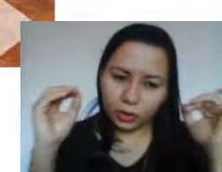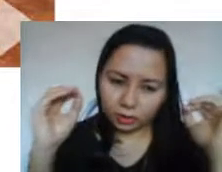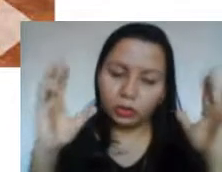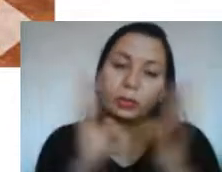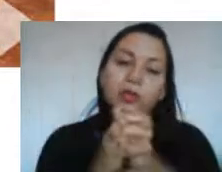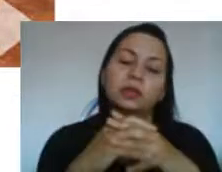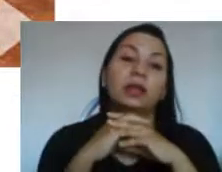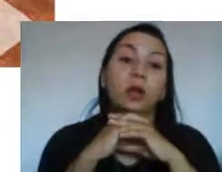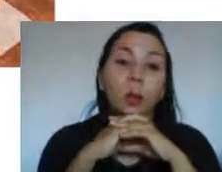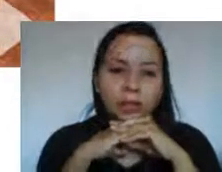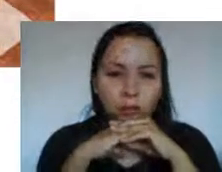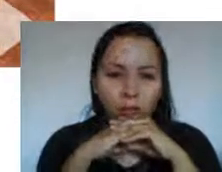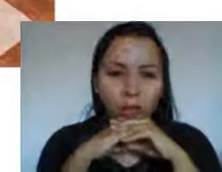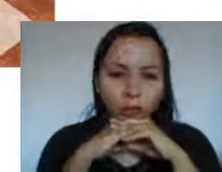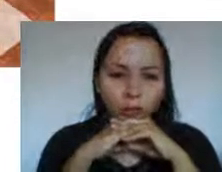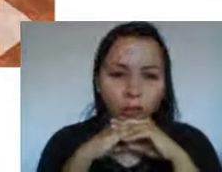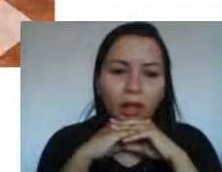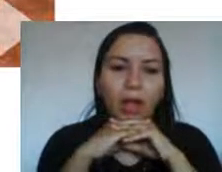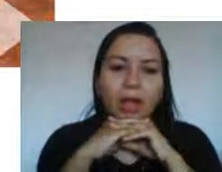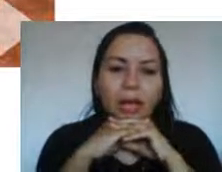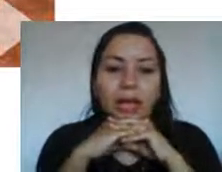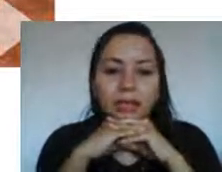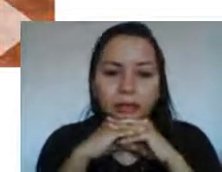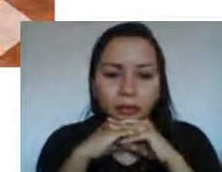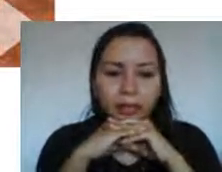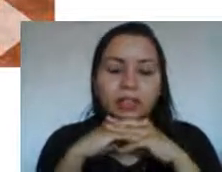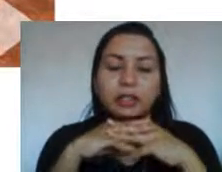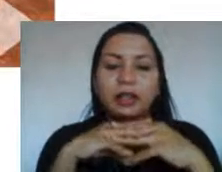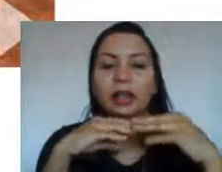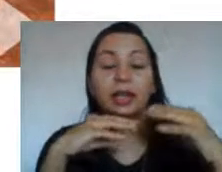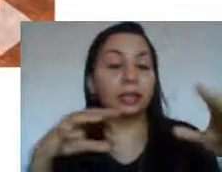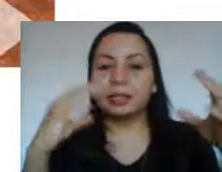parcialmente, quase que totalmente desmatada, com o passar do tempo,